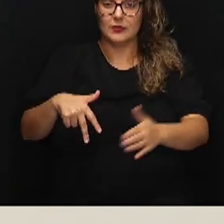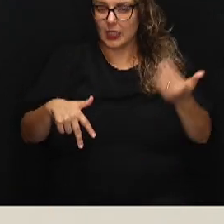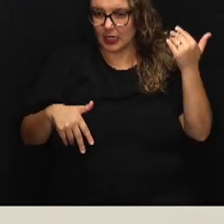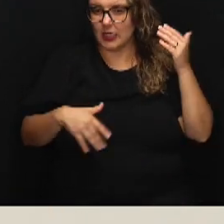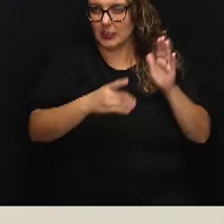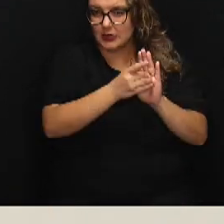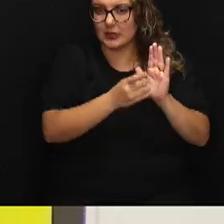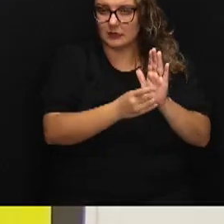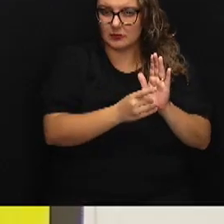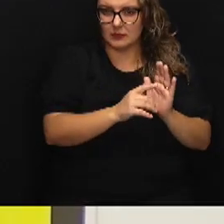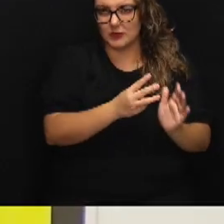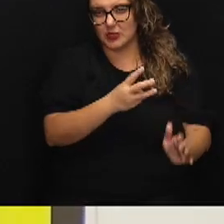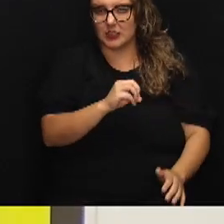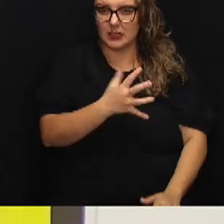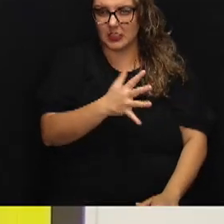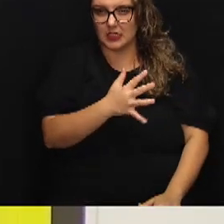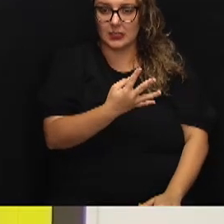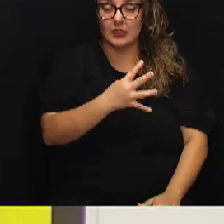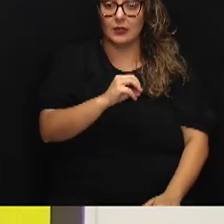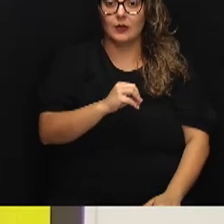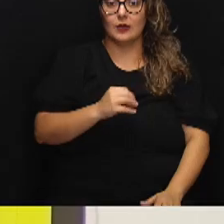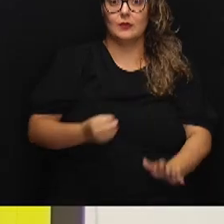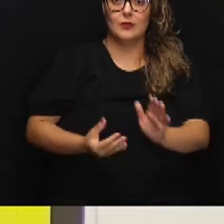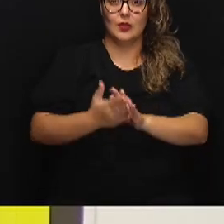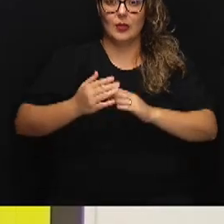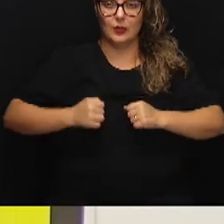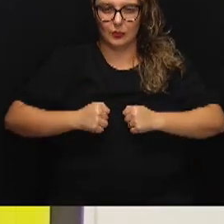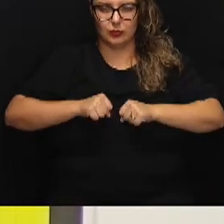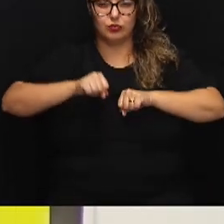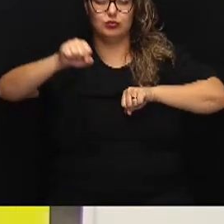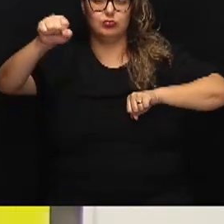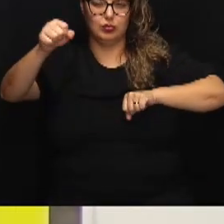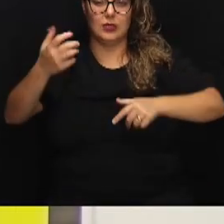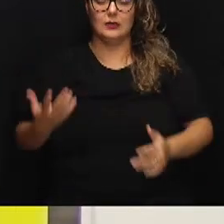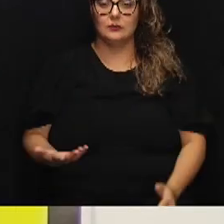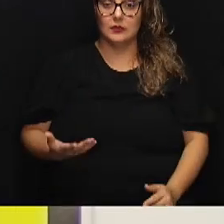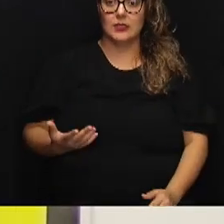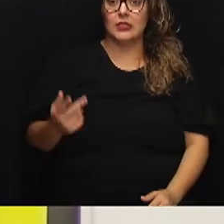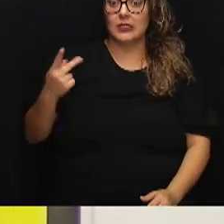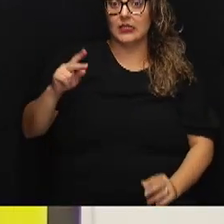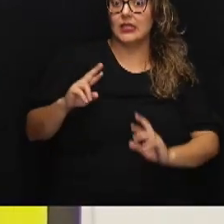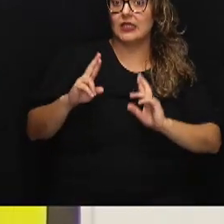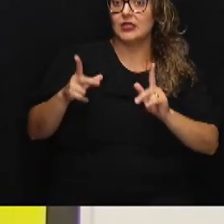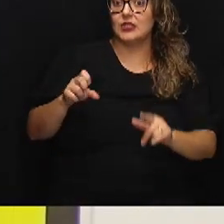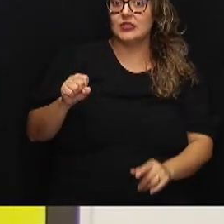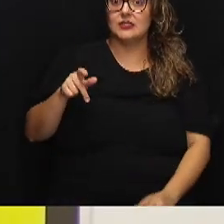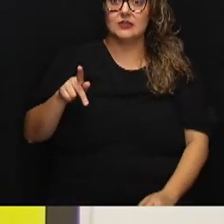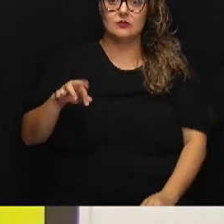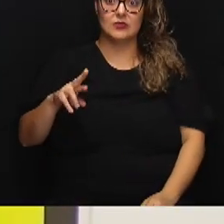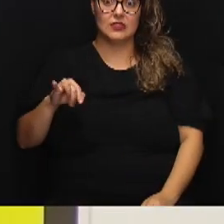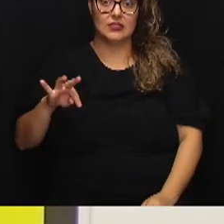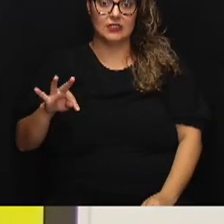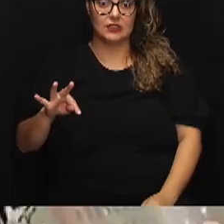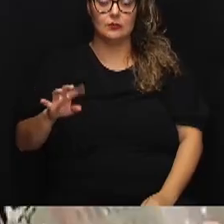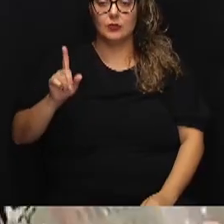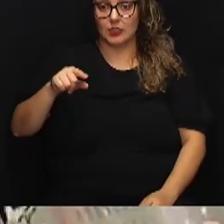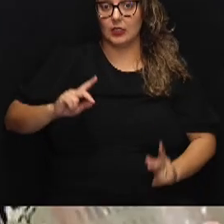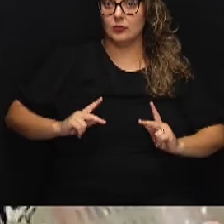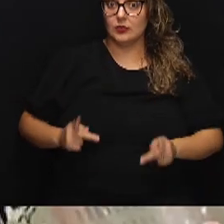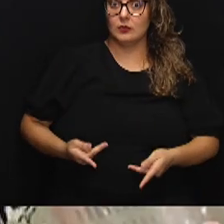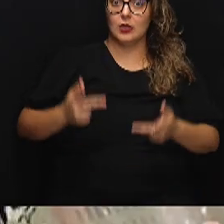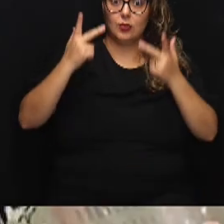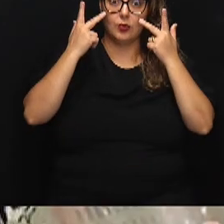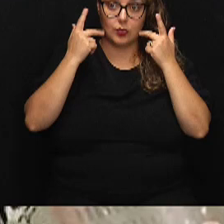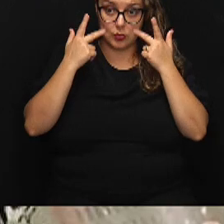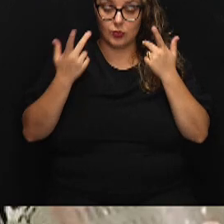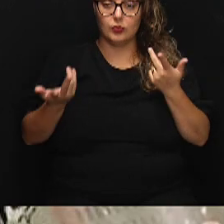30 e 40, que estão surgindo os super-heróis, e ele é totalmente diferente, porque ele é um ser humano normal, né?